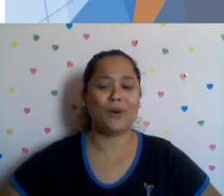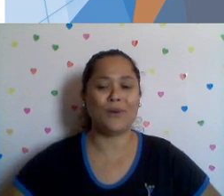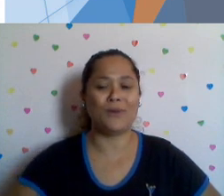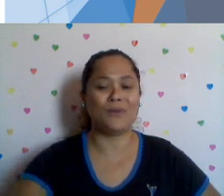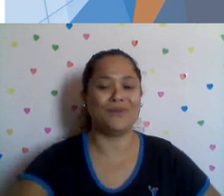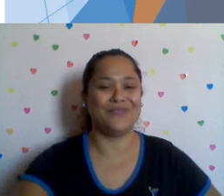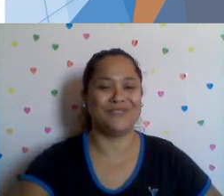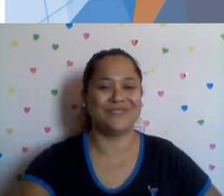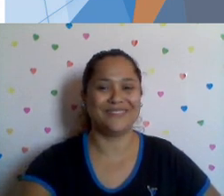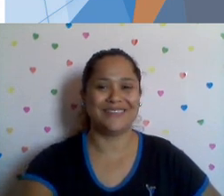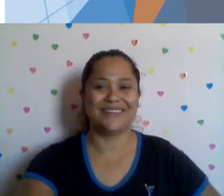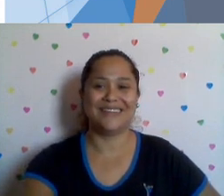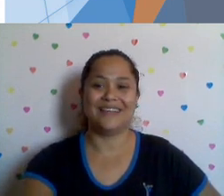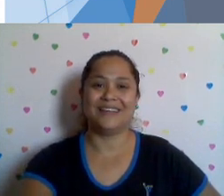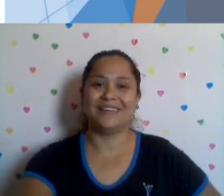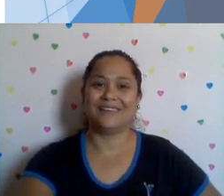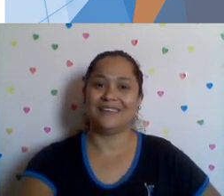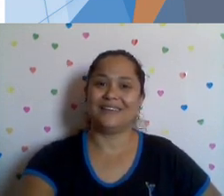1.